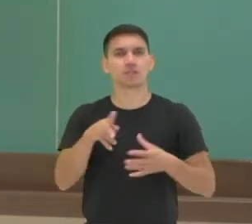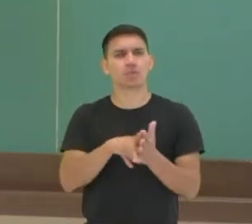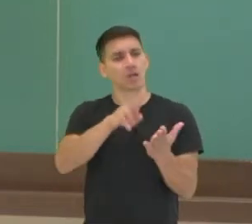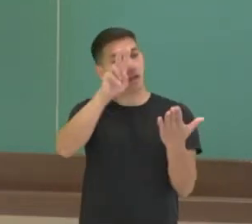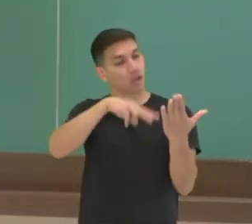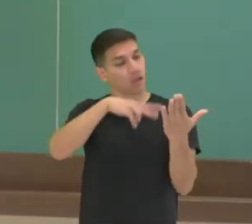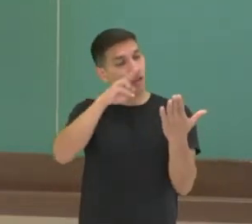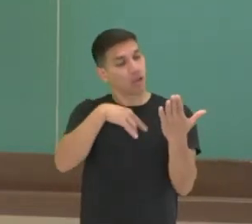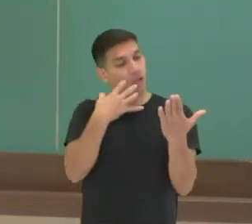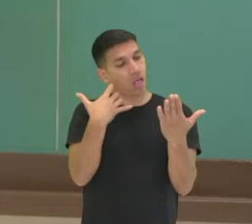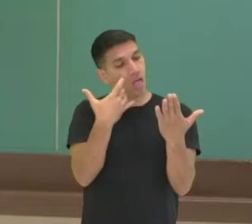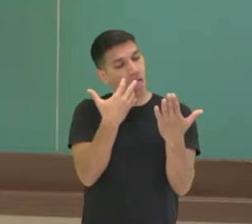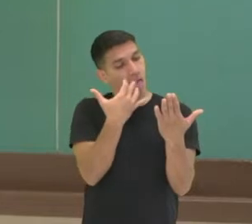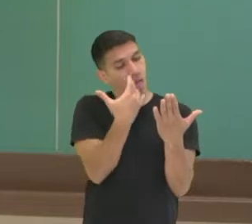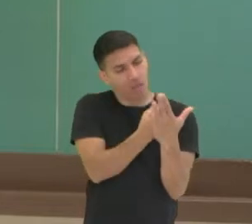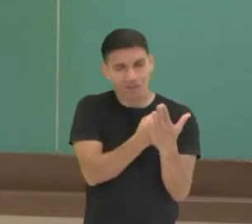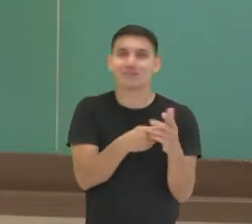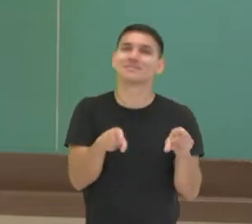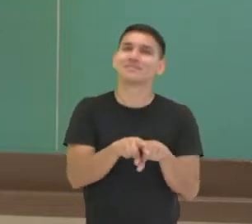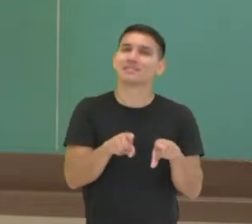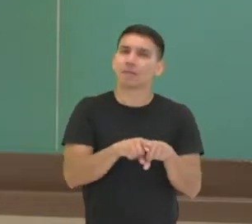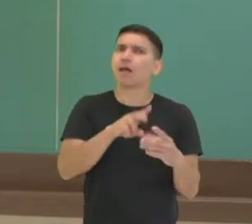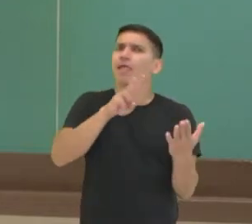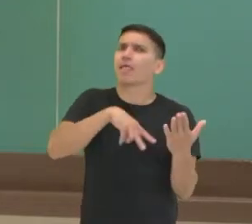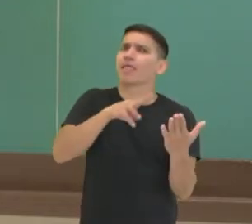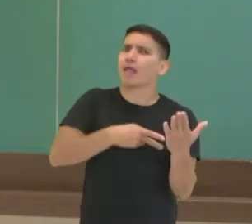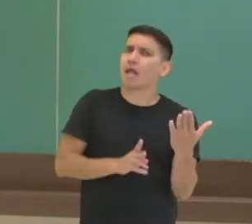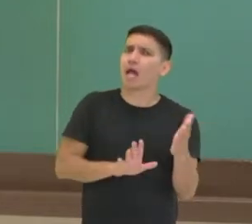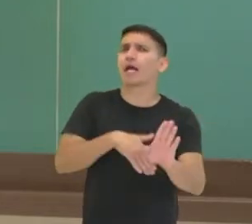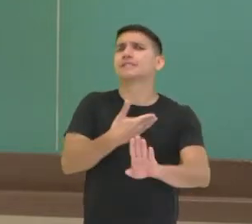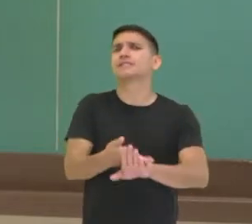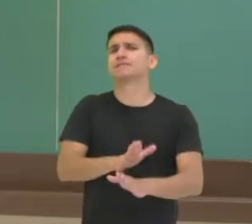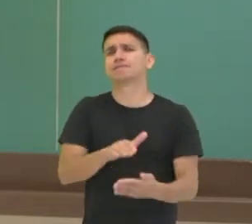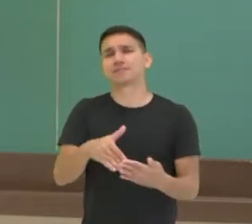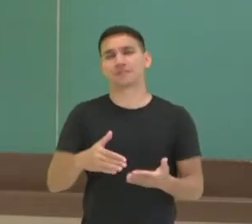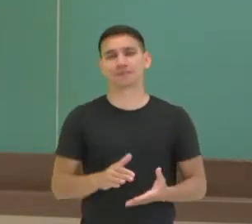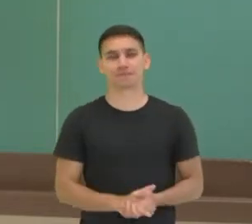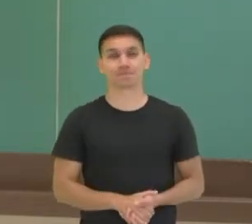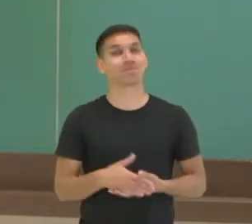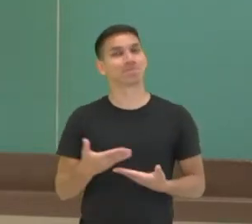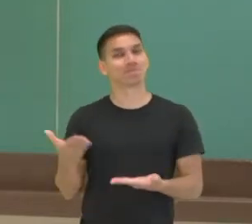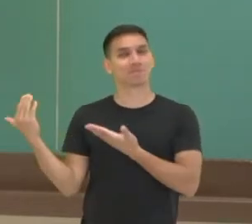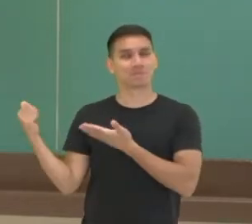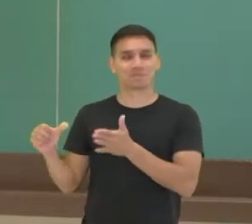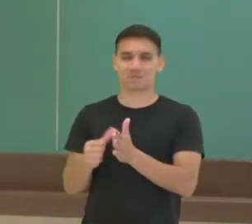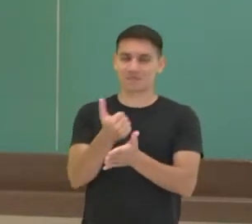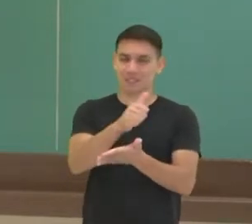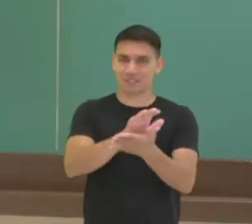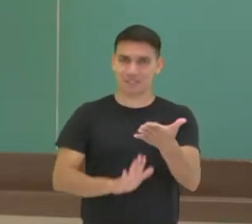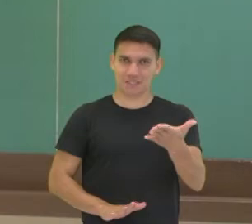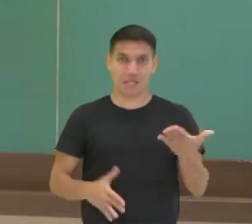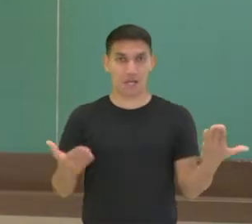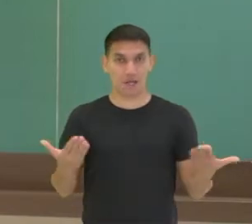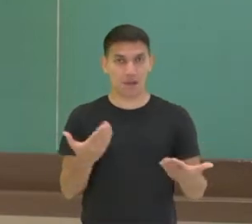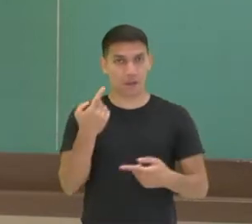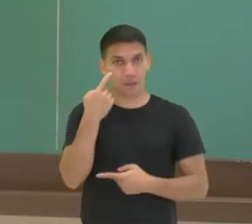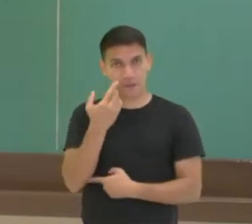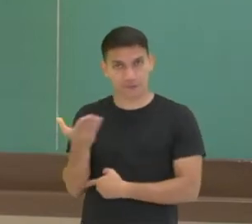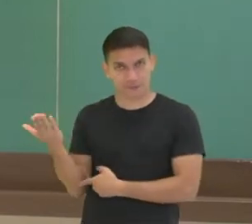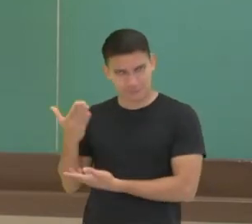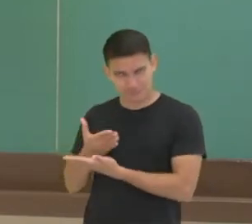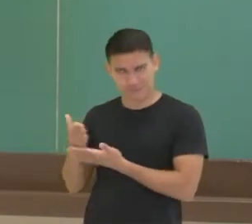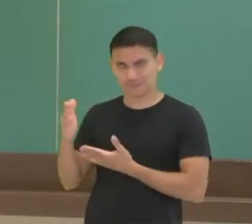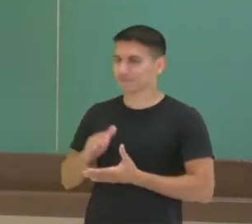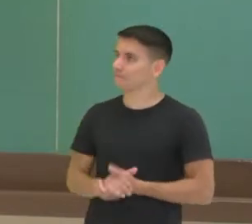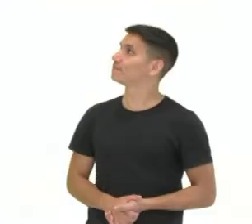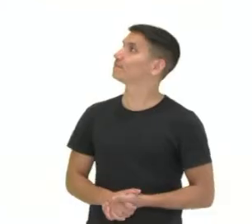que ele seja persuadido a também ler a reportagem até o final. Então, vamos para a nossa primeira atividade agora, para a gente aquecer.